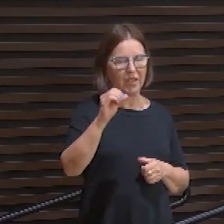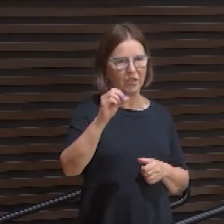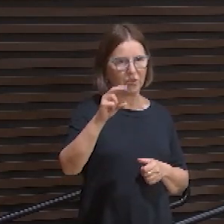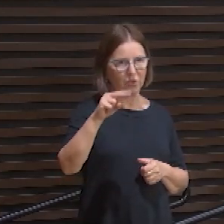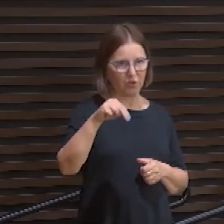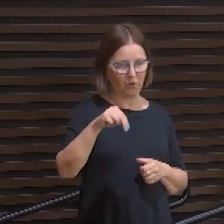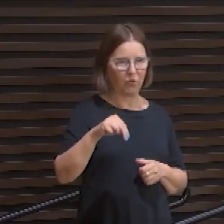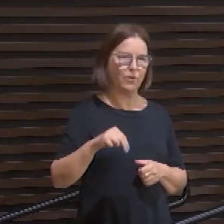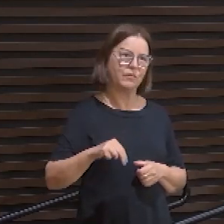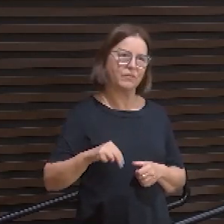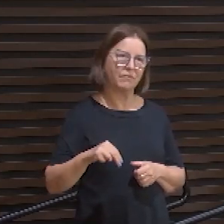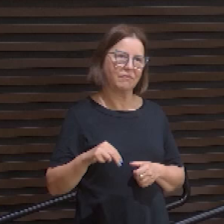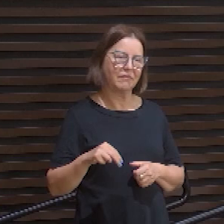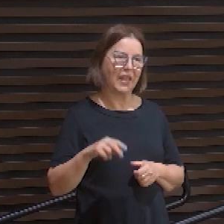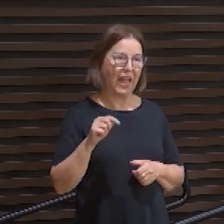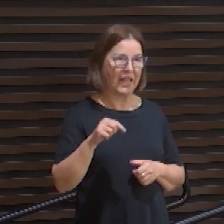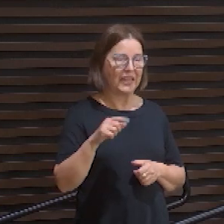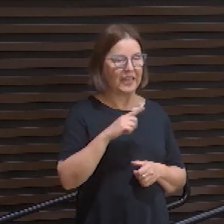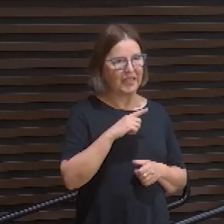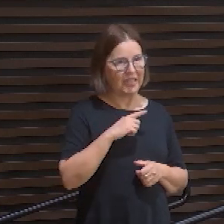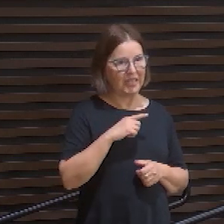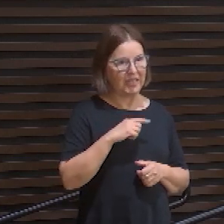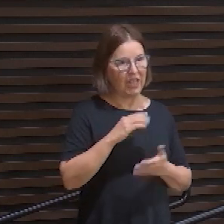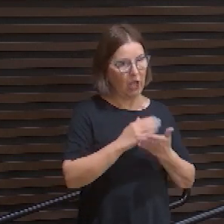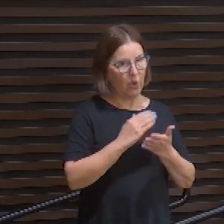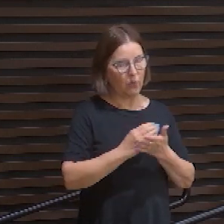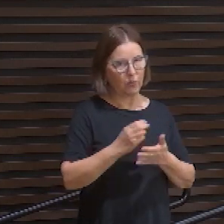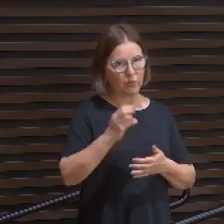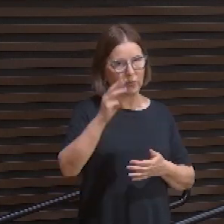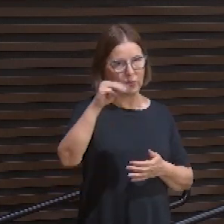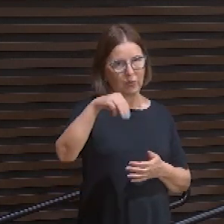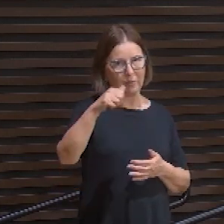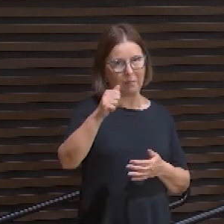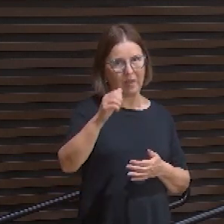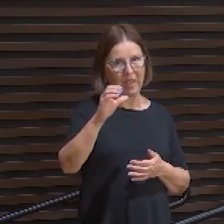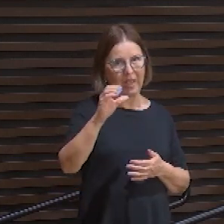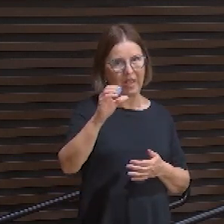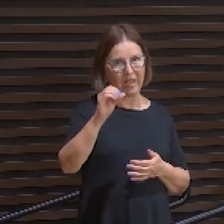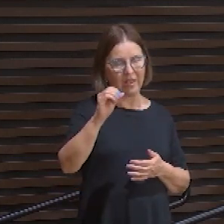e ex-maçons. E eu já tomei muitas informações.